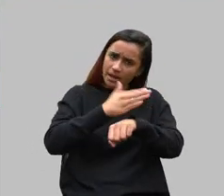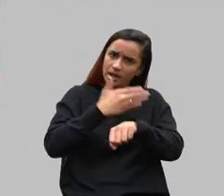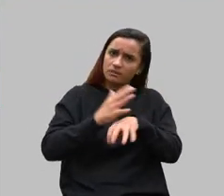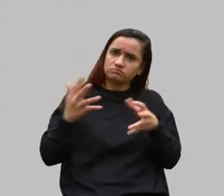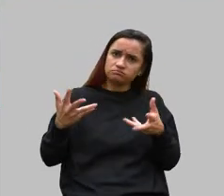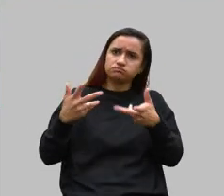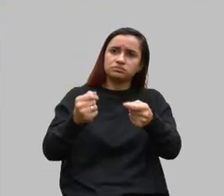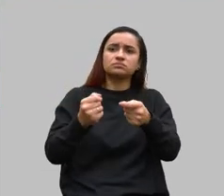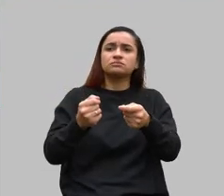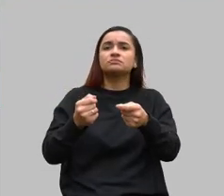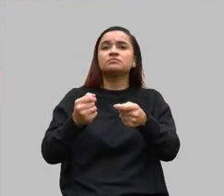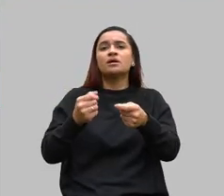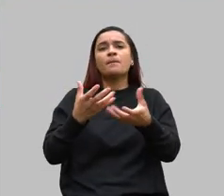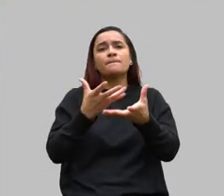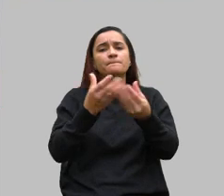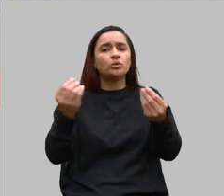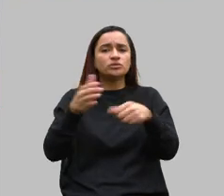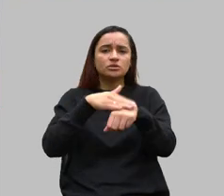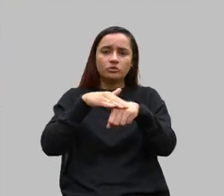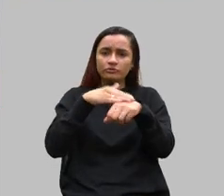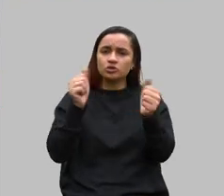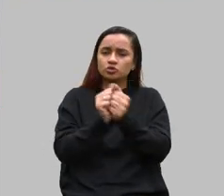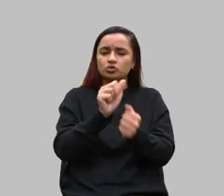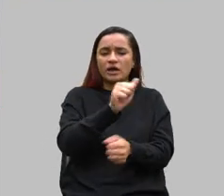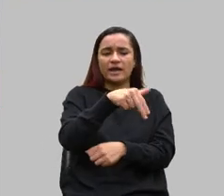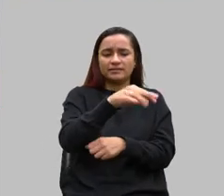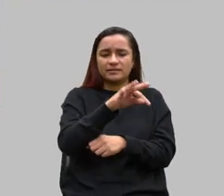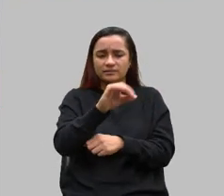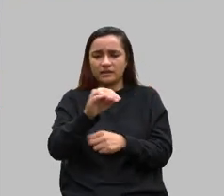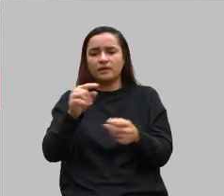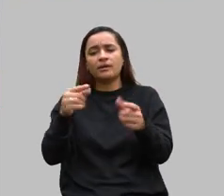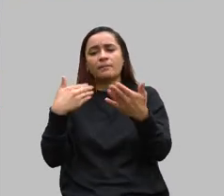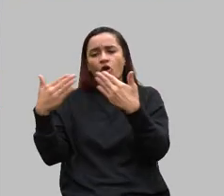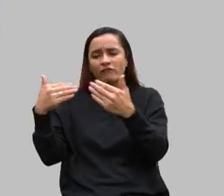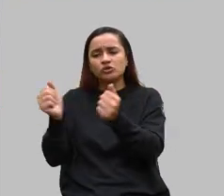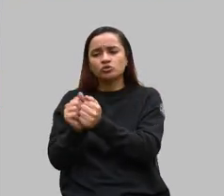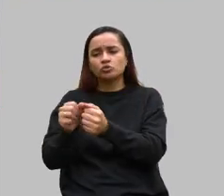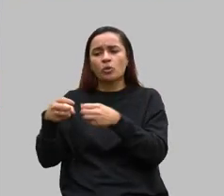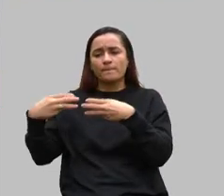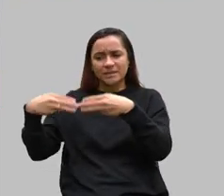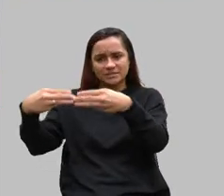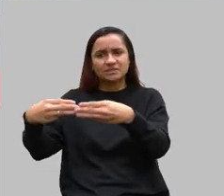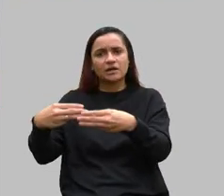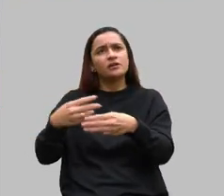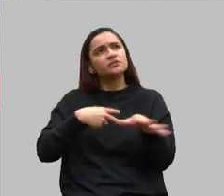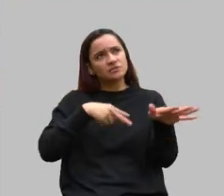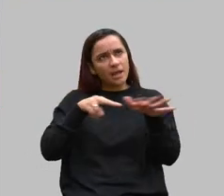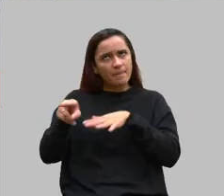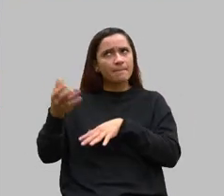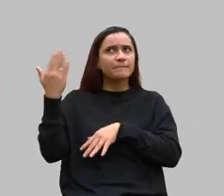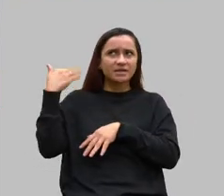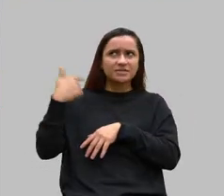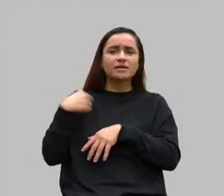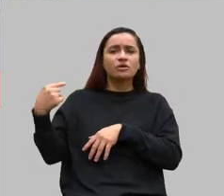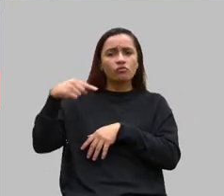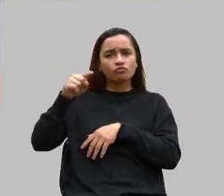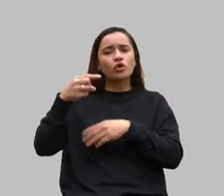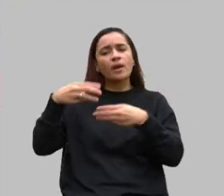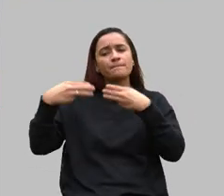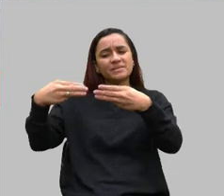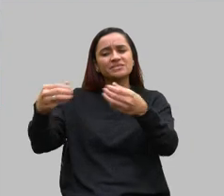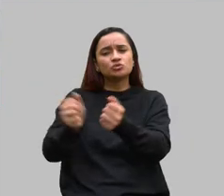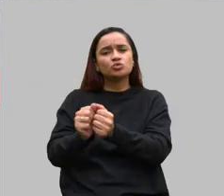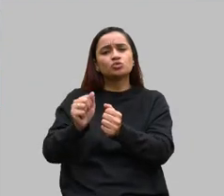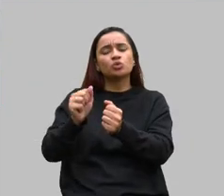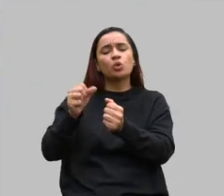conversas com a ntt muitas conversas com o ministério estive inclusive semana passada reunido com o ministro Renan e toda a equipe do Ministério